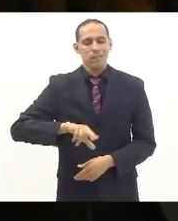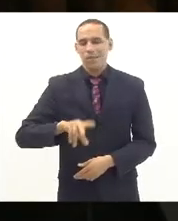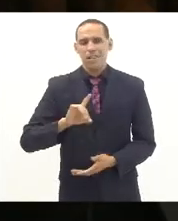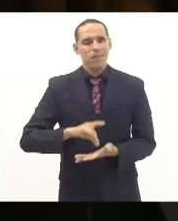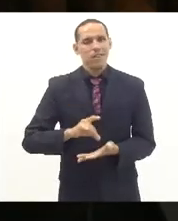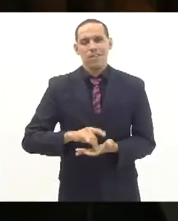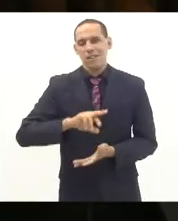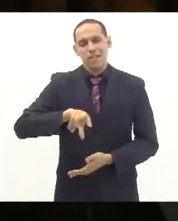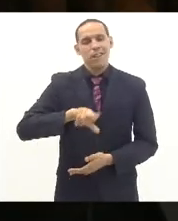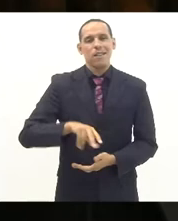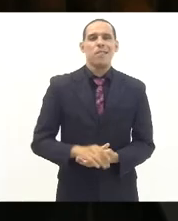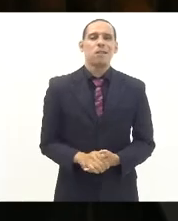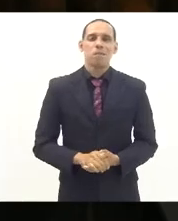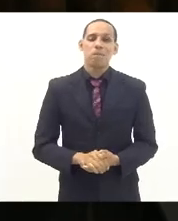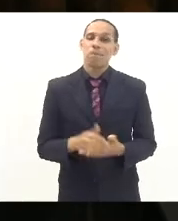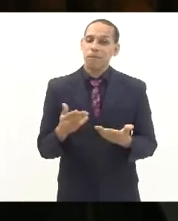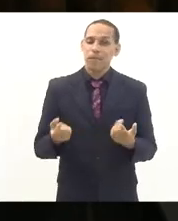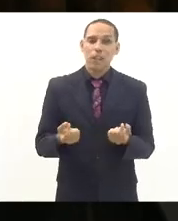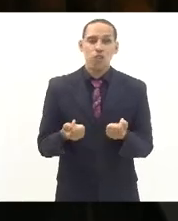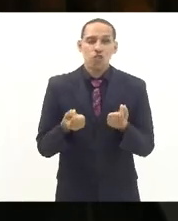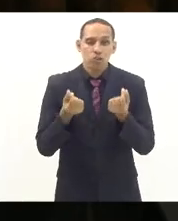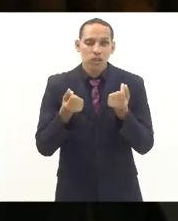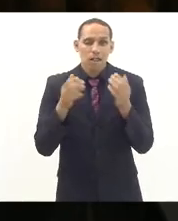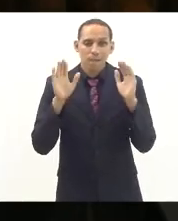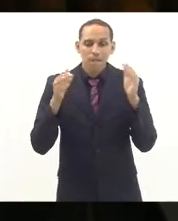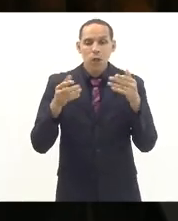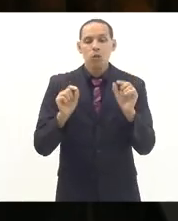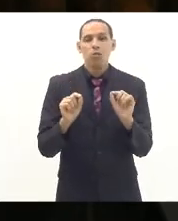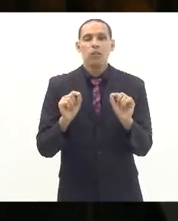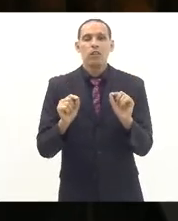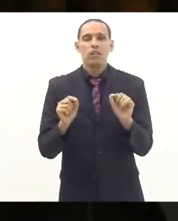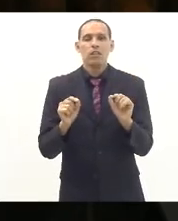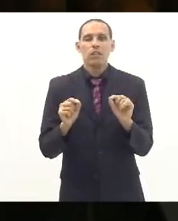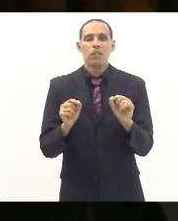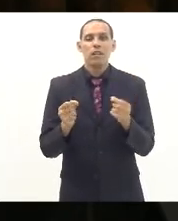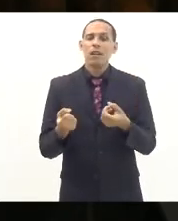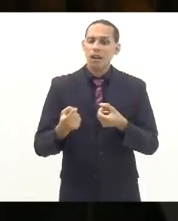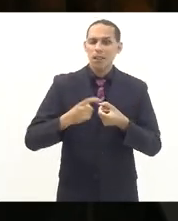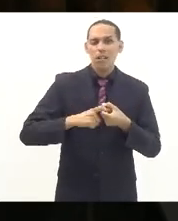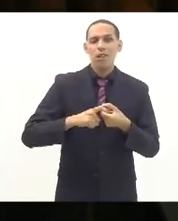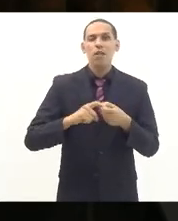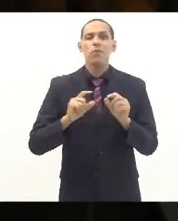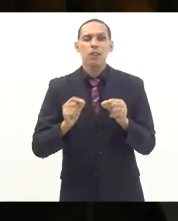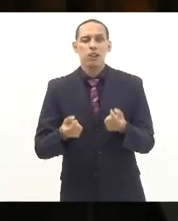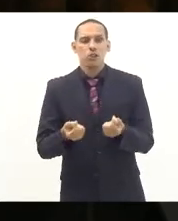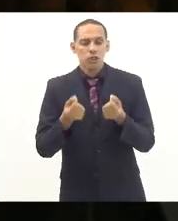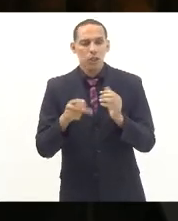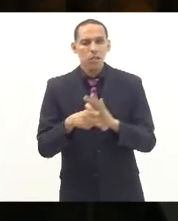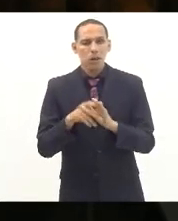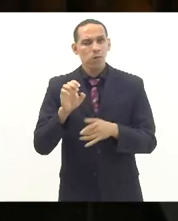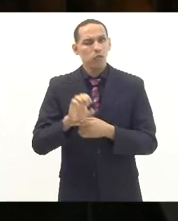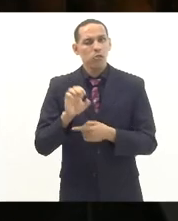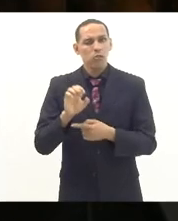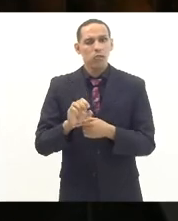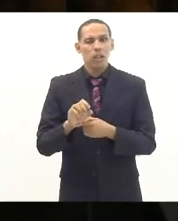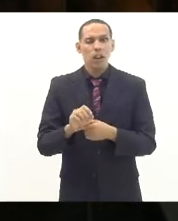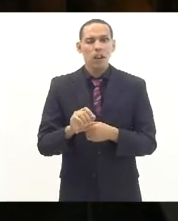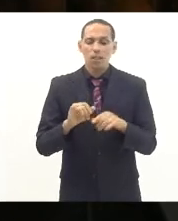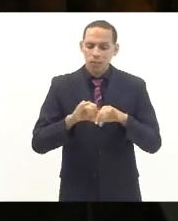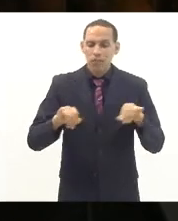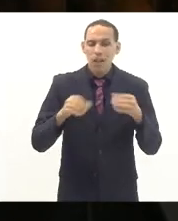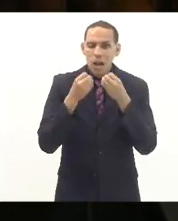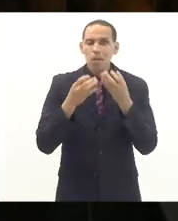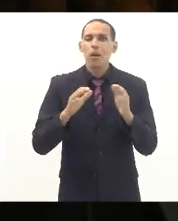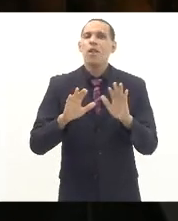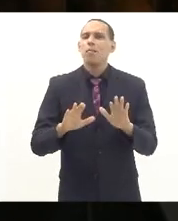realidade foi um pouquinho sobre as receitas queria quê e na recuperação sim da arrecadação do estado com uma boa notícia